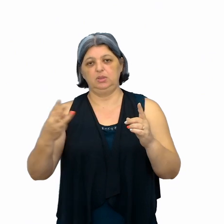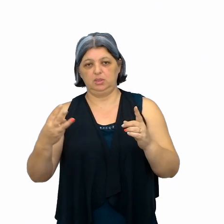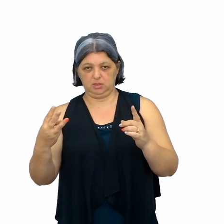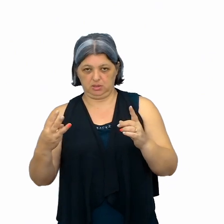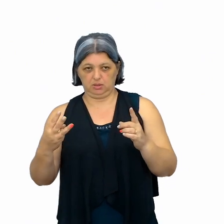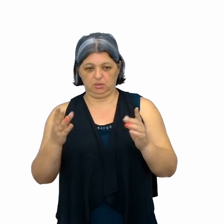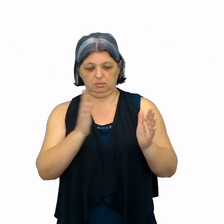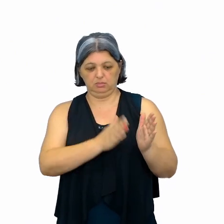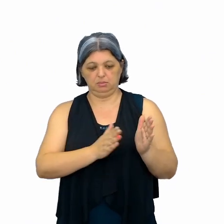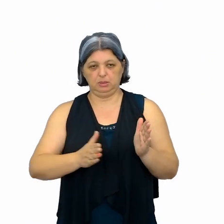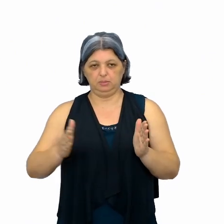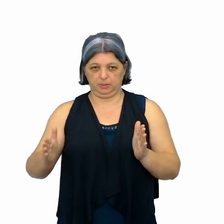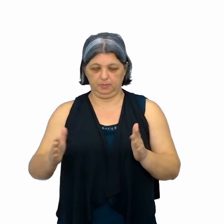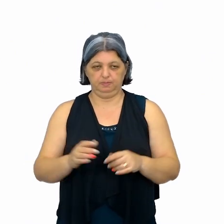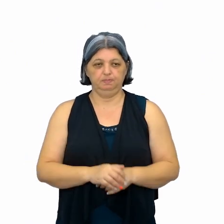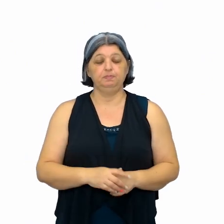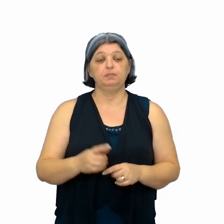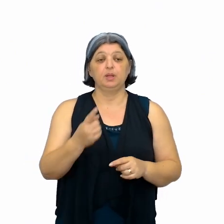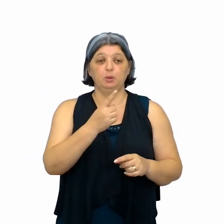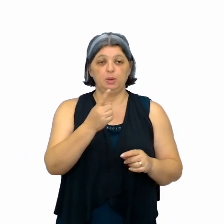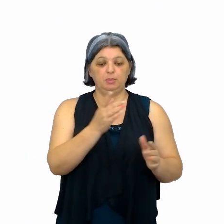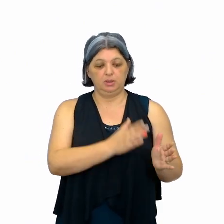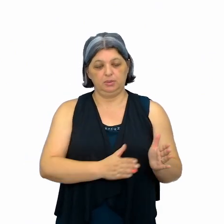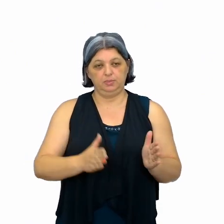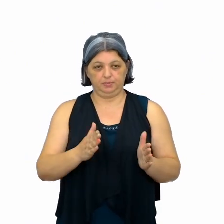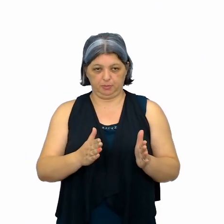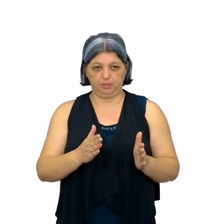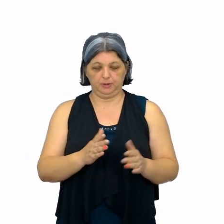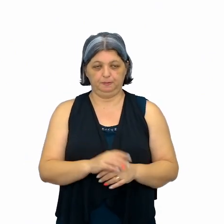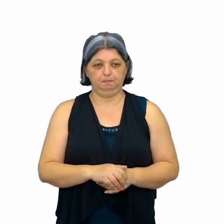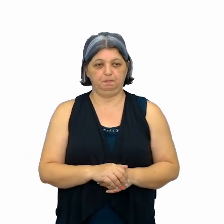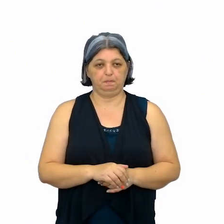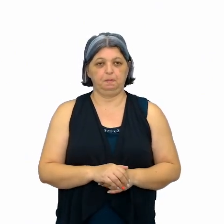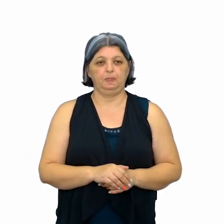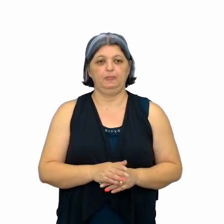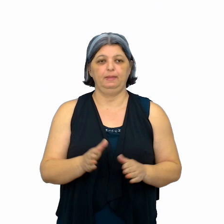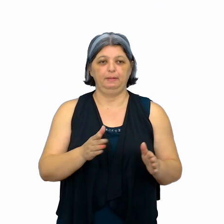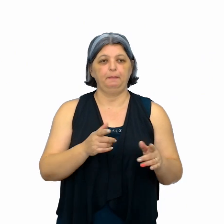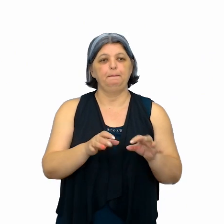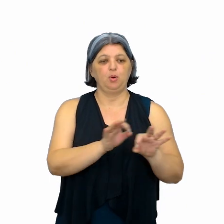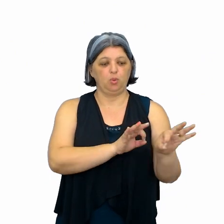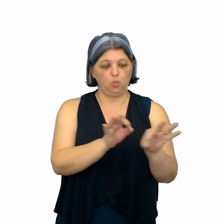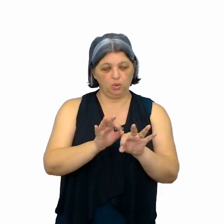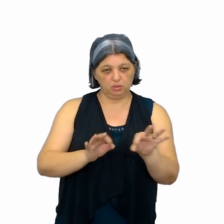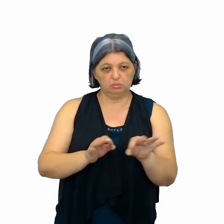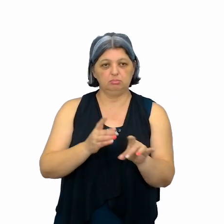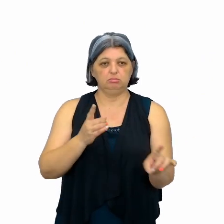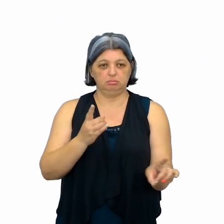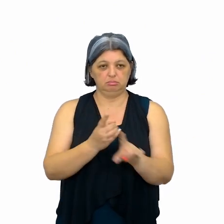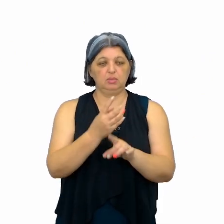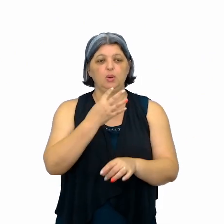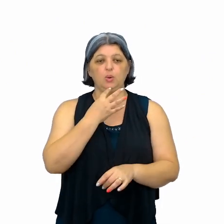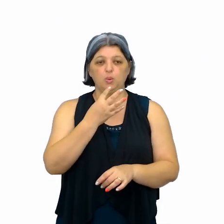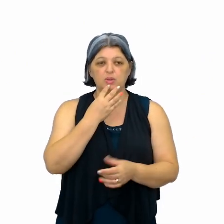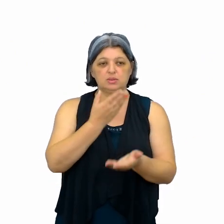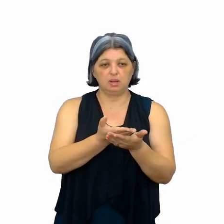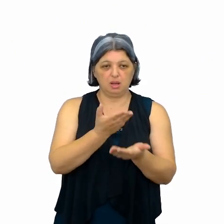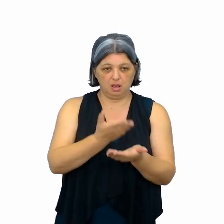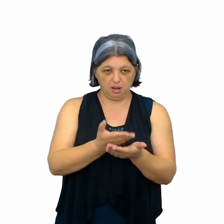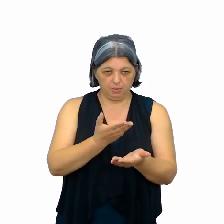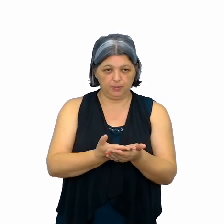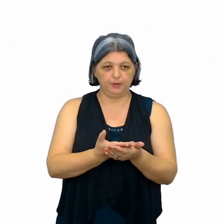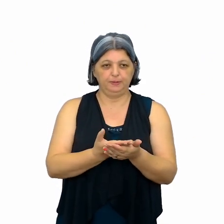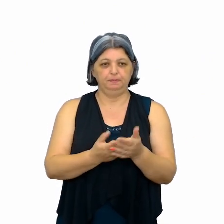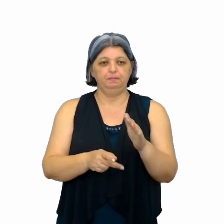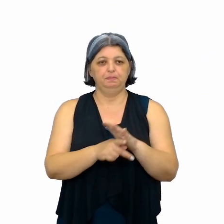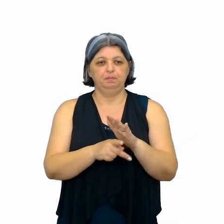momentos. No primeiro momento, nós vamos observar essa organização do nosso encontro. Nós vamos conhecer as aulas que